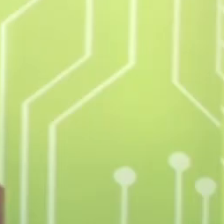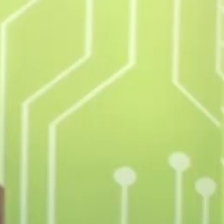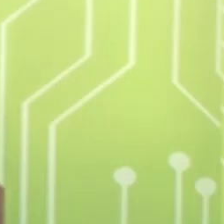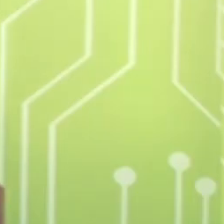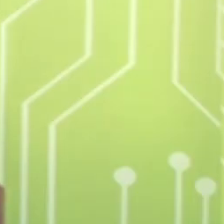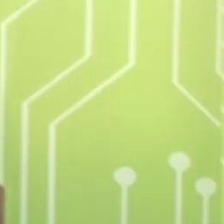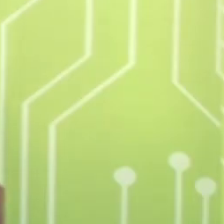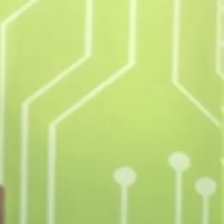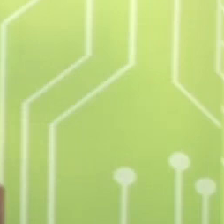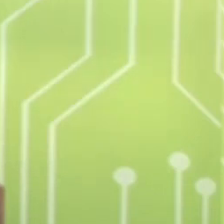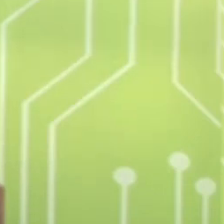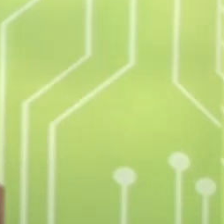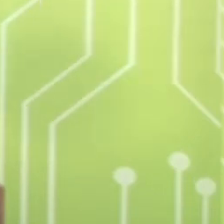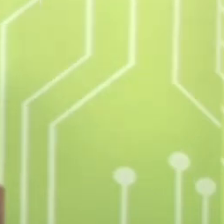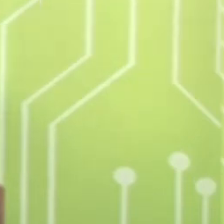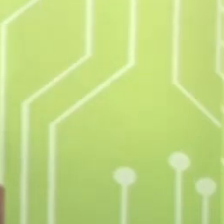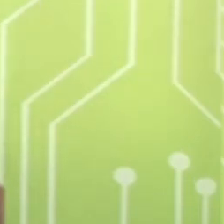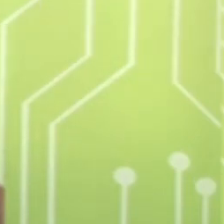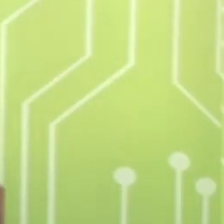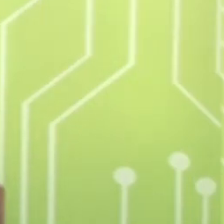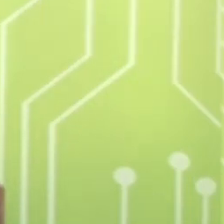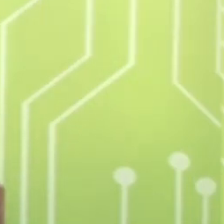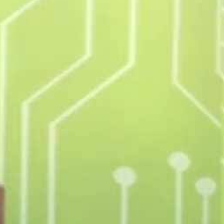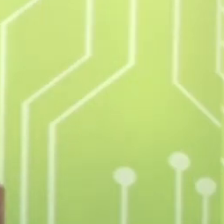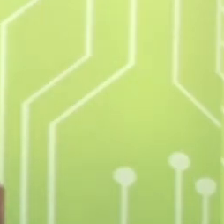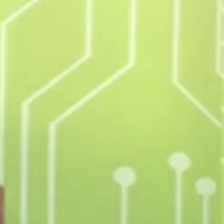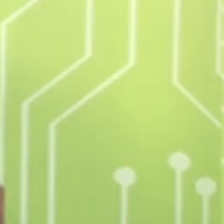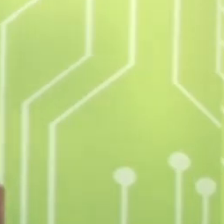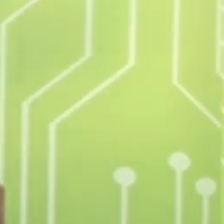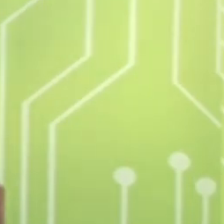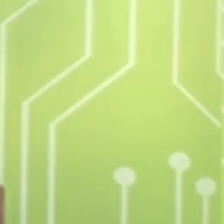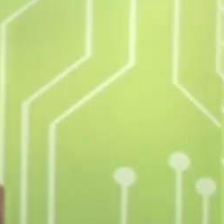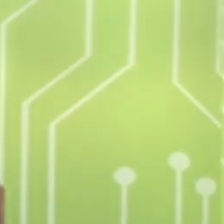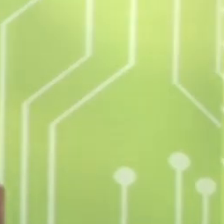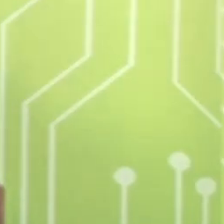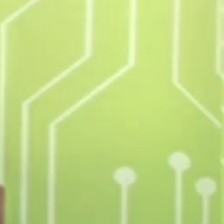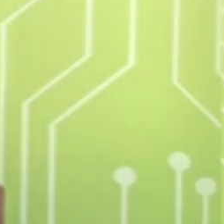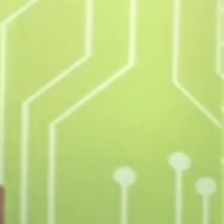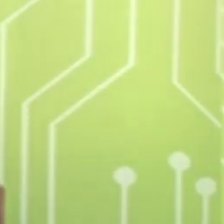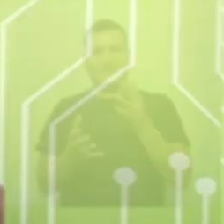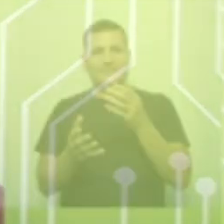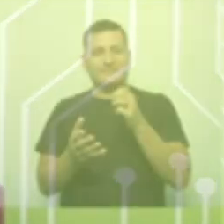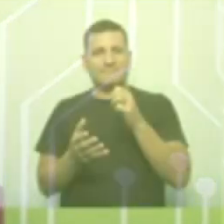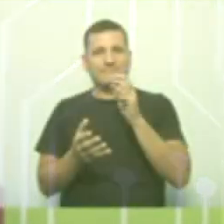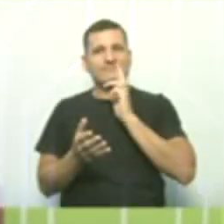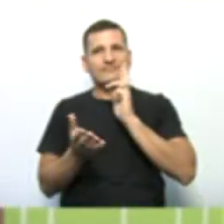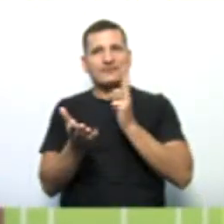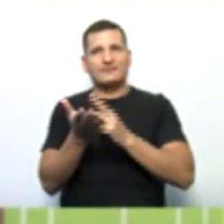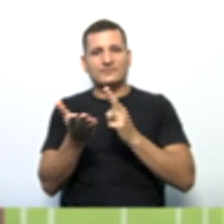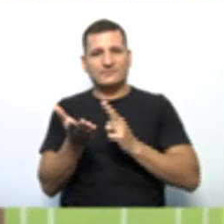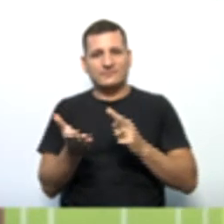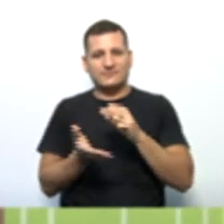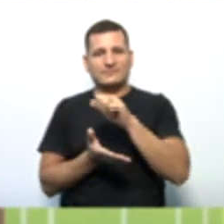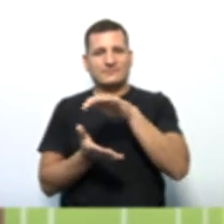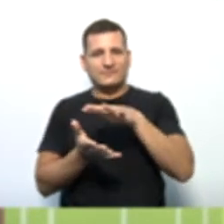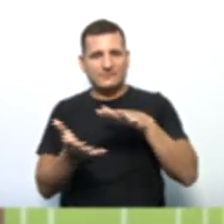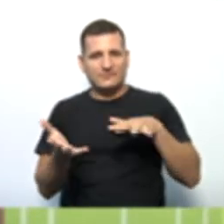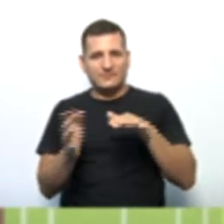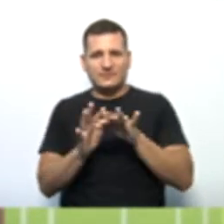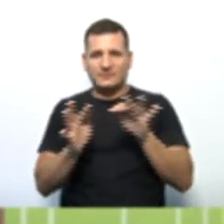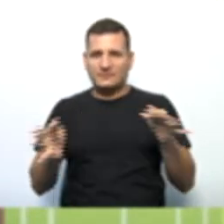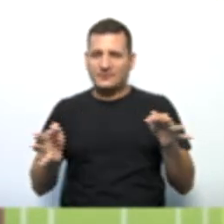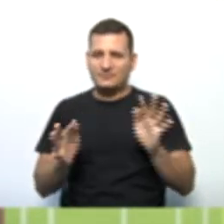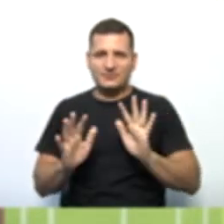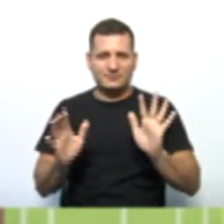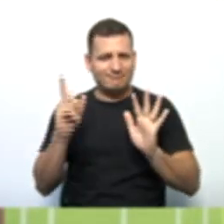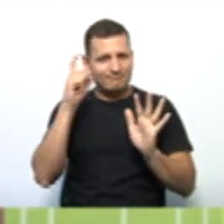Olá, aluno, olá, aluna, seja bem-vindo de volta, bem-vinda de volta, depois de fazer essa atividade aí bem simples, sem muita complicação,